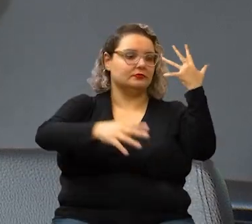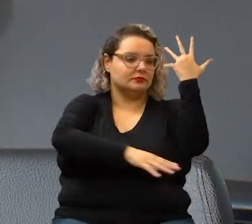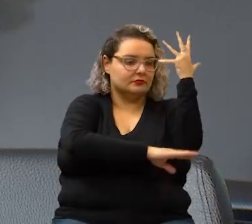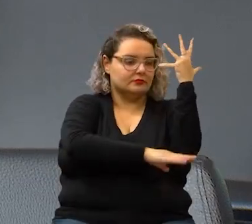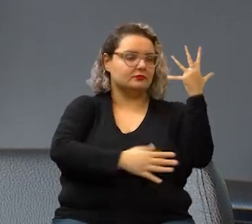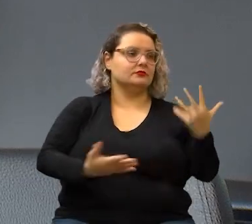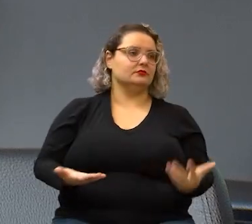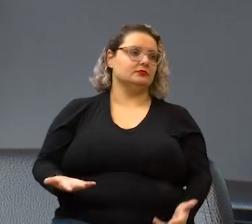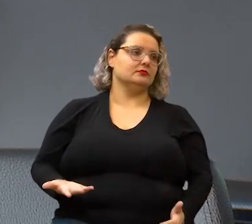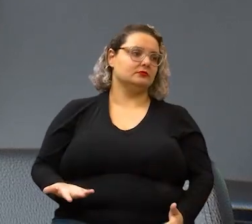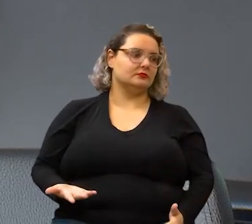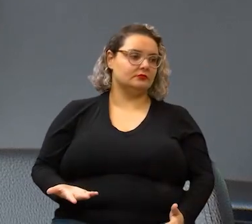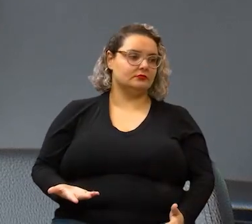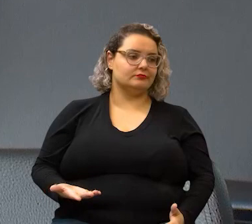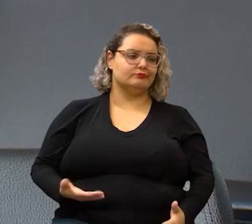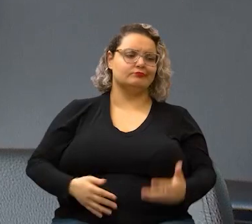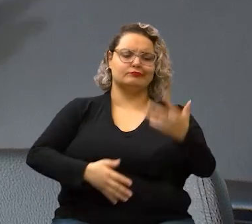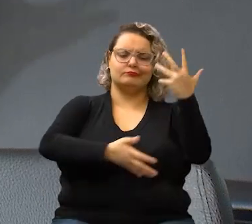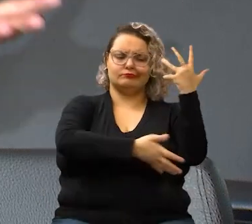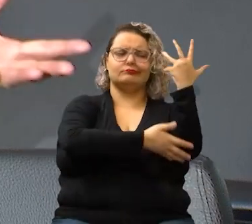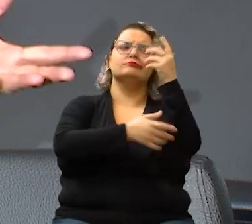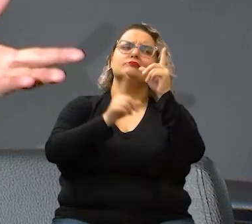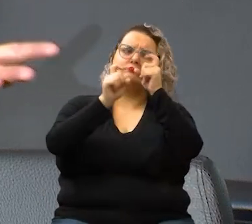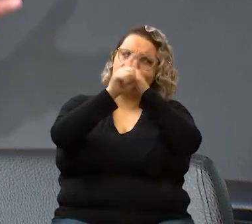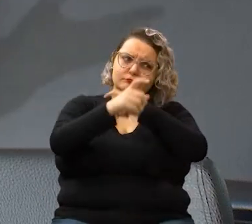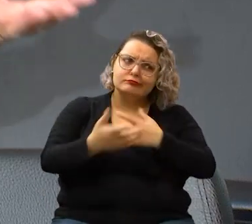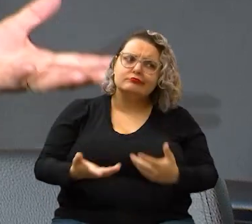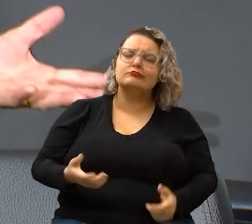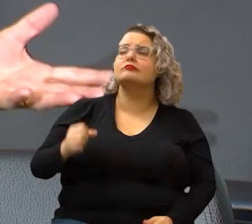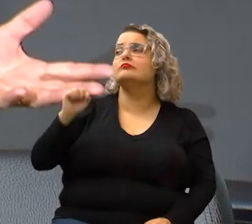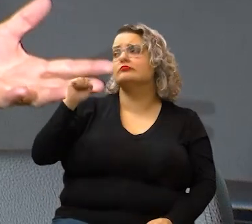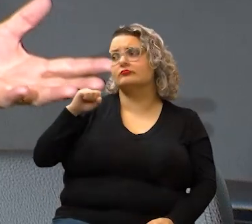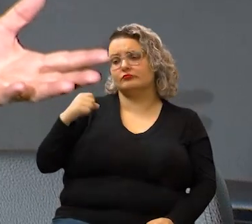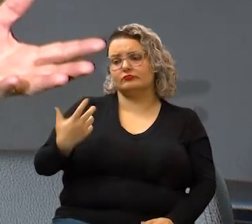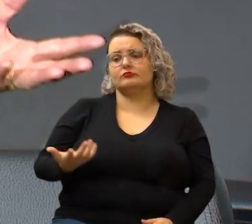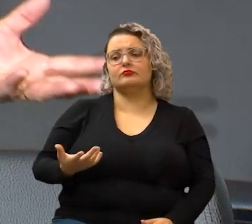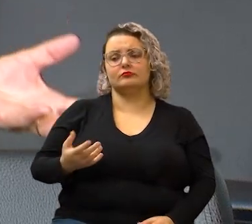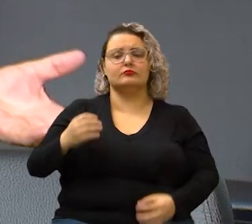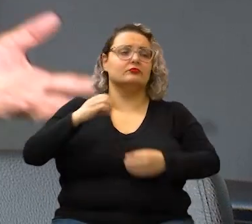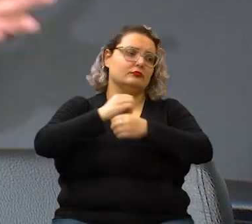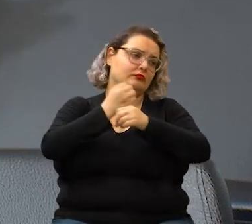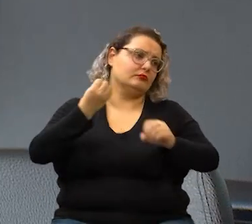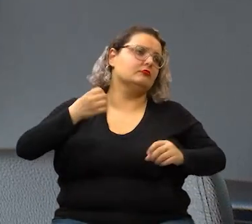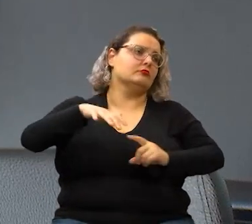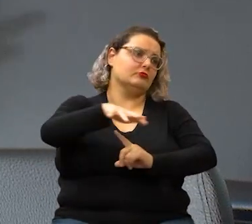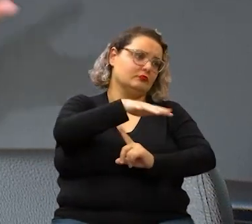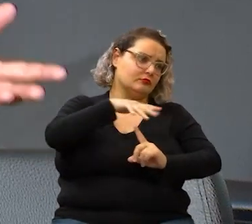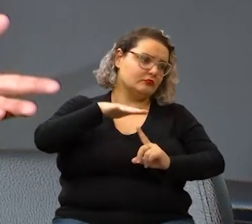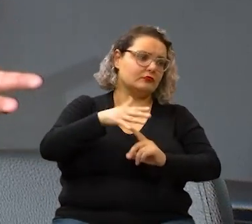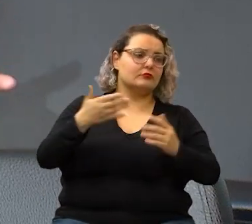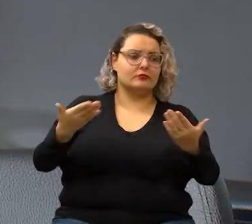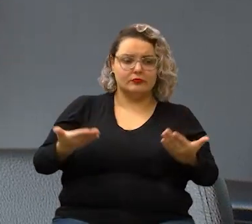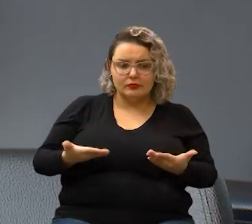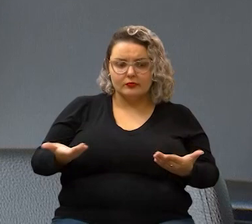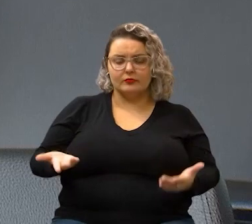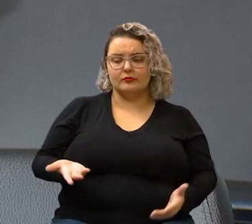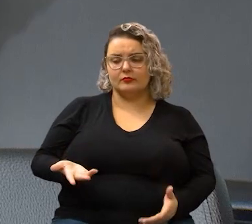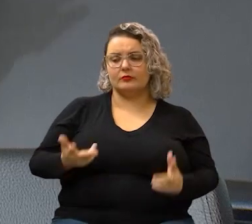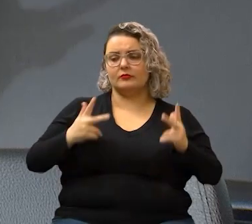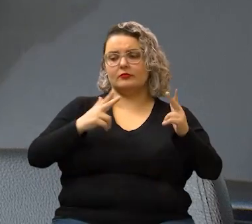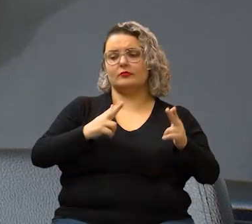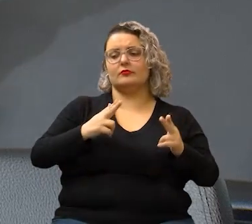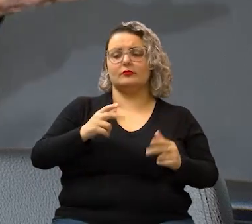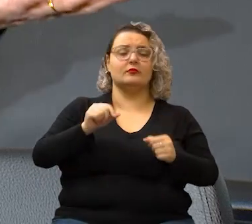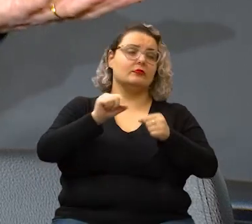com trauma de árvore. Então, para tirar uma árvore é complicado, porque a engenharia ambiental,